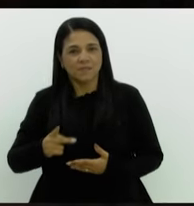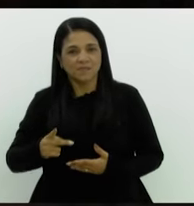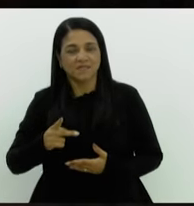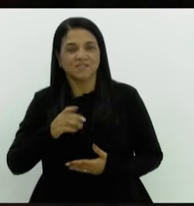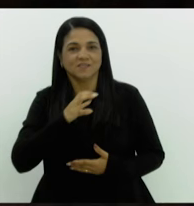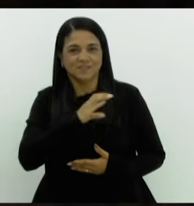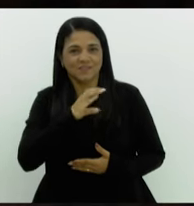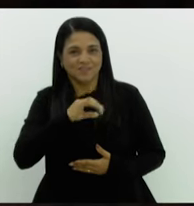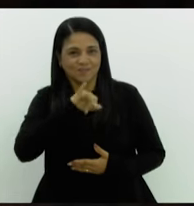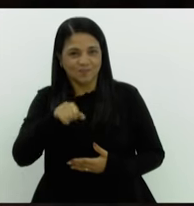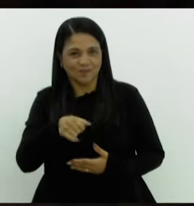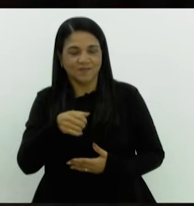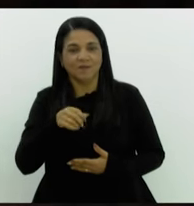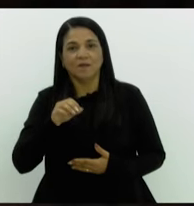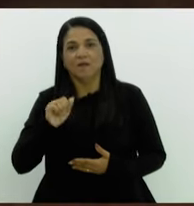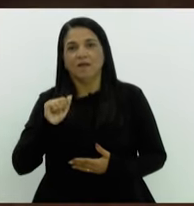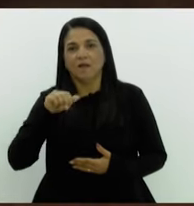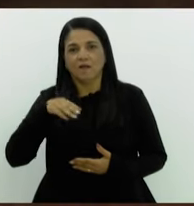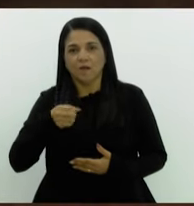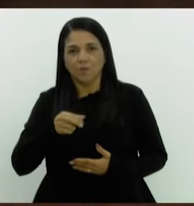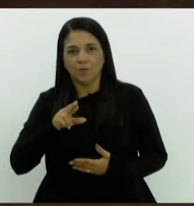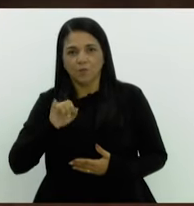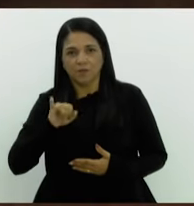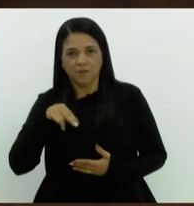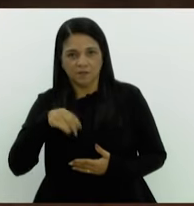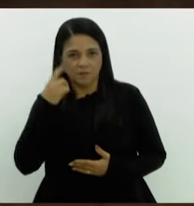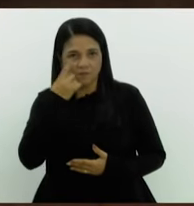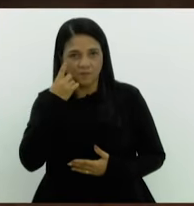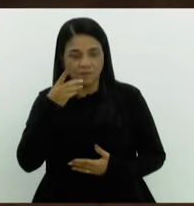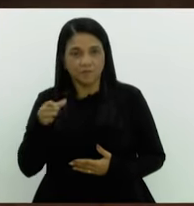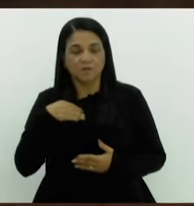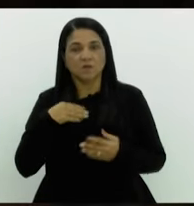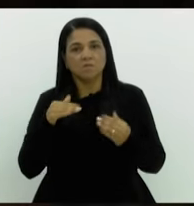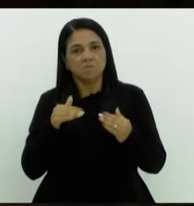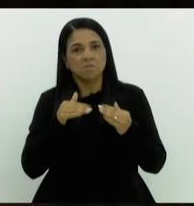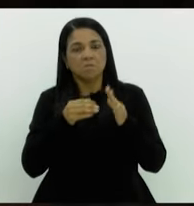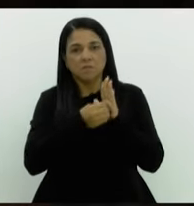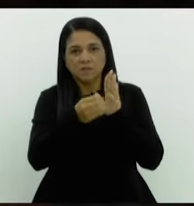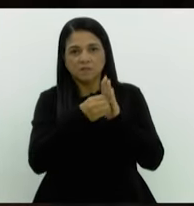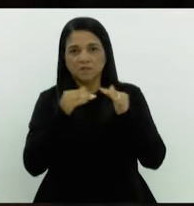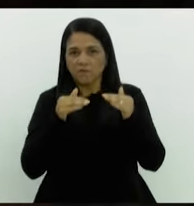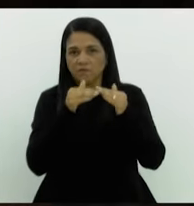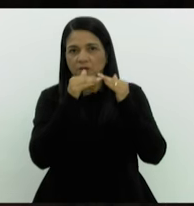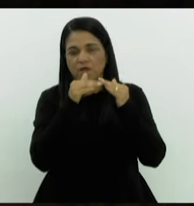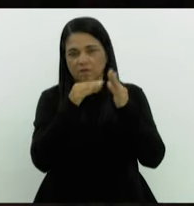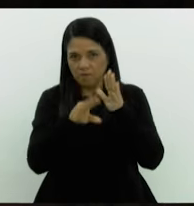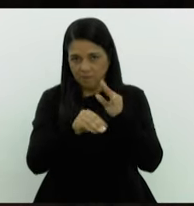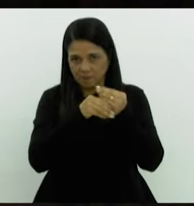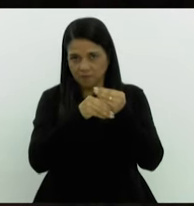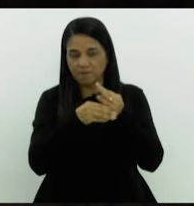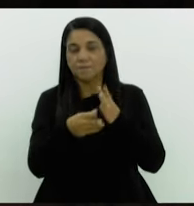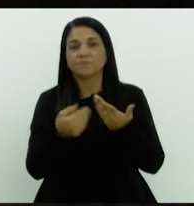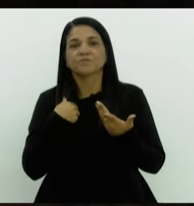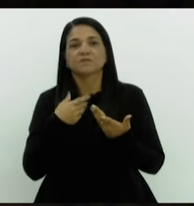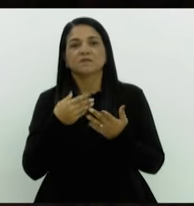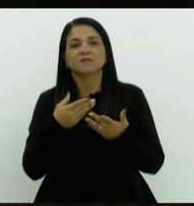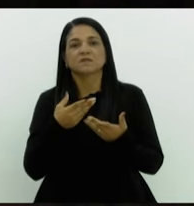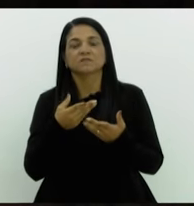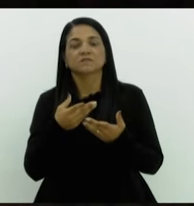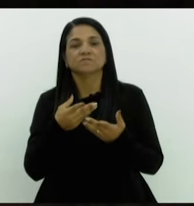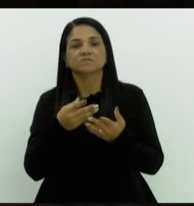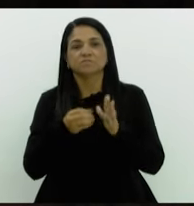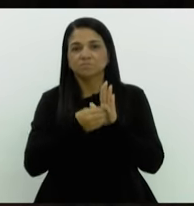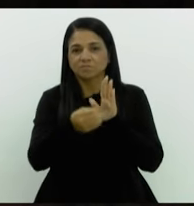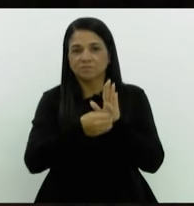CCJ, Rodrigo Amorim. Senhor presidente, parecer é favorável à emenda. Muito obrigado. Para emitir parecer em Minas e